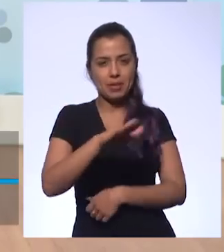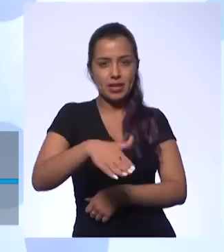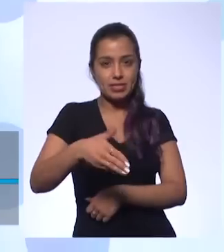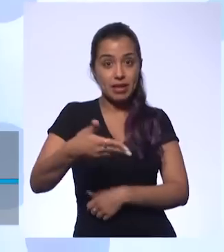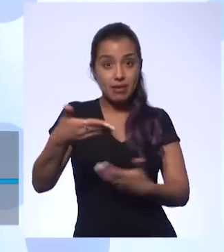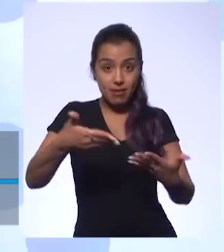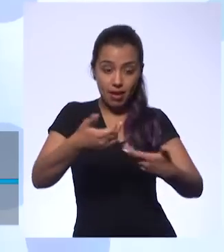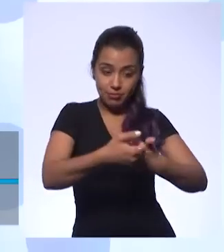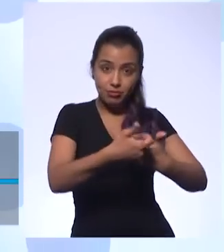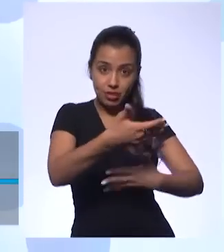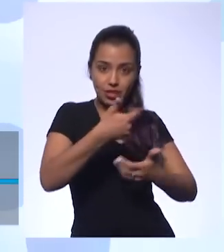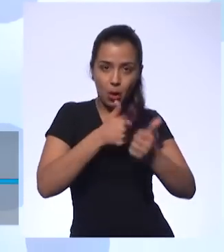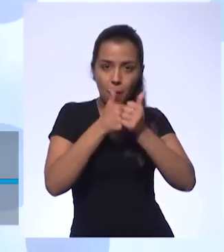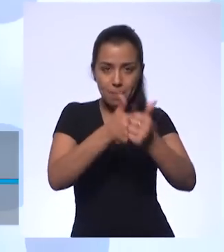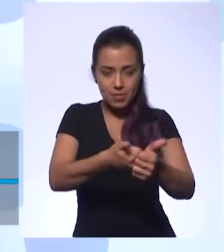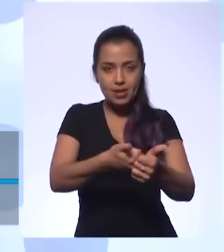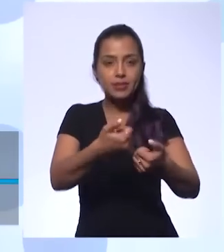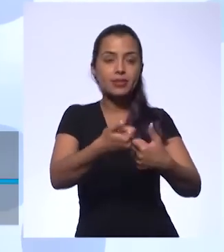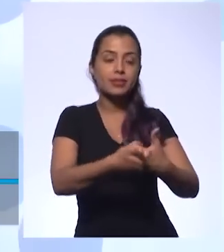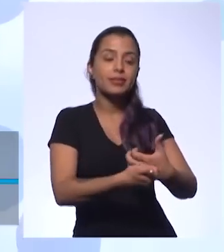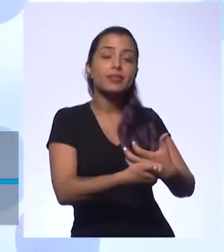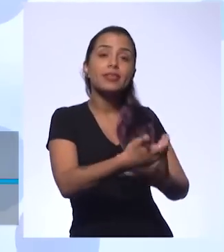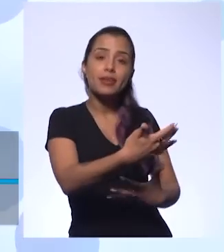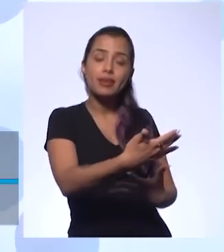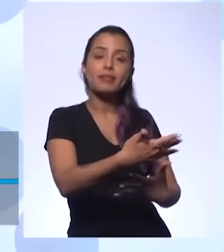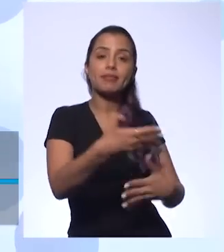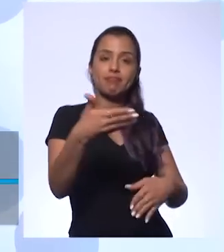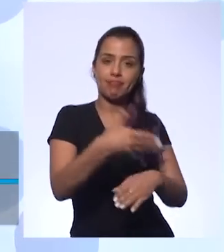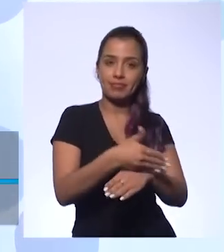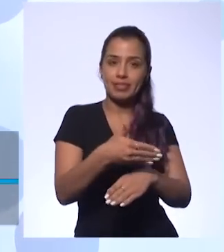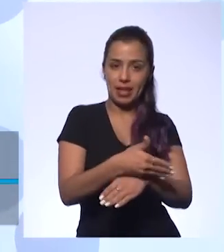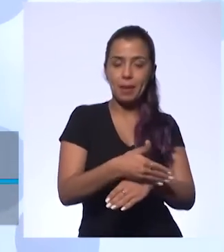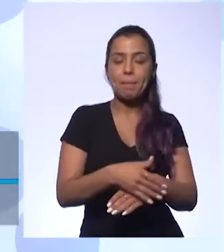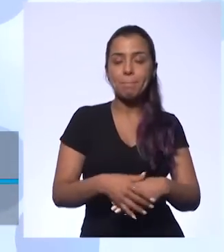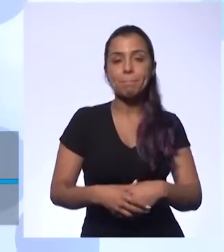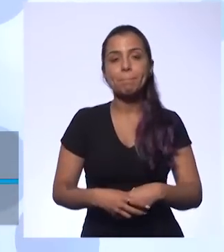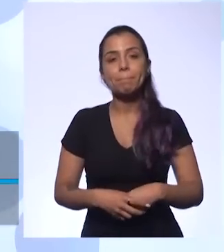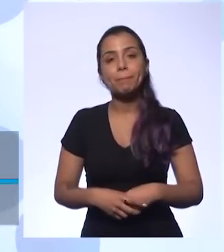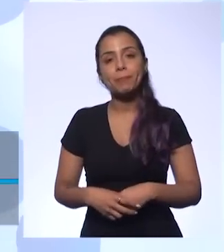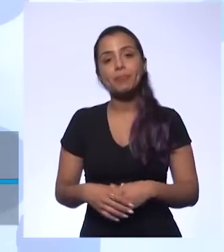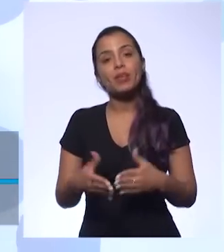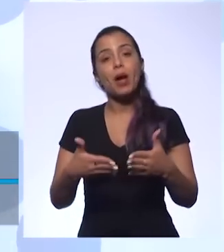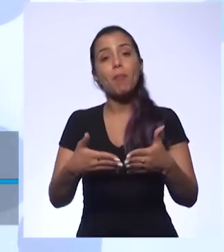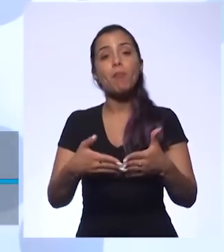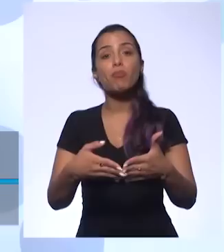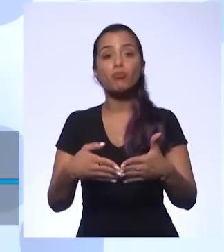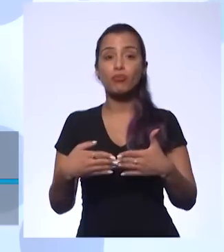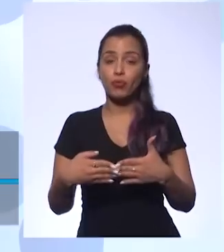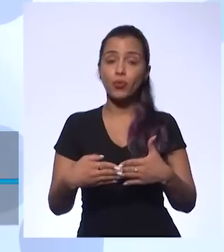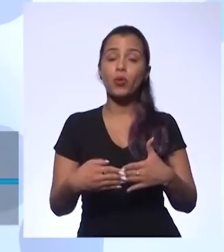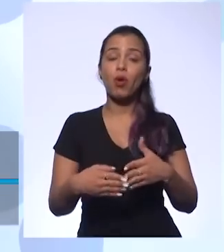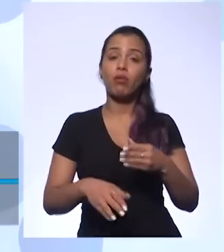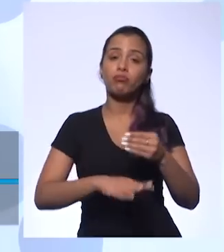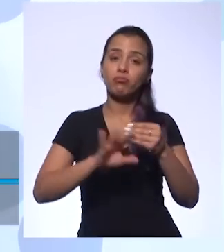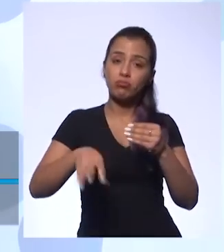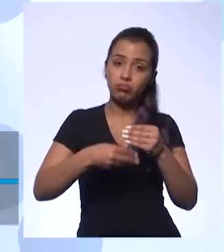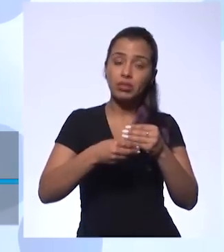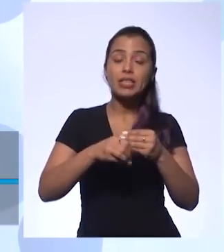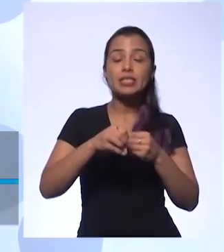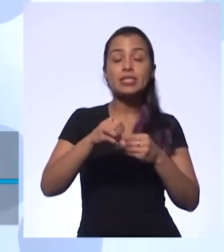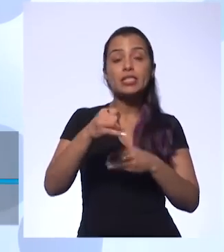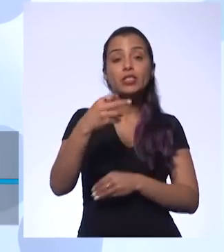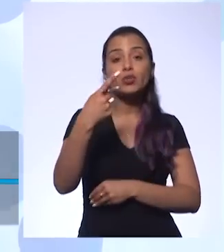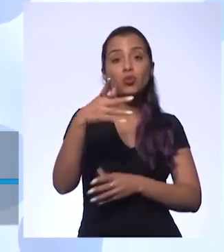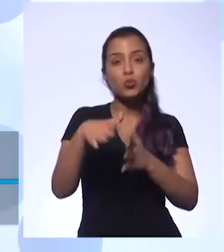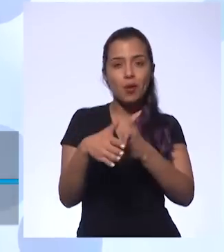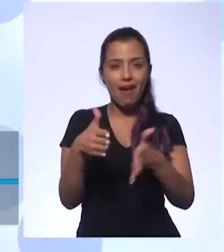chat, e aí nós estamos olhando o Instagram. Também. Por gentileza, coloquem se na sua época tudo